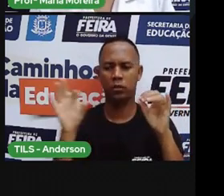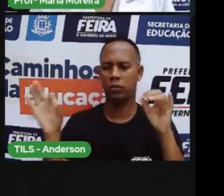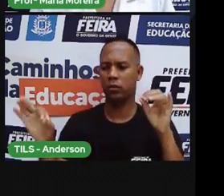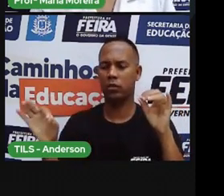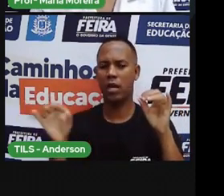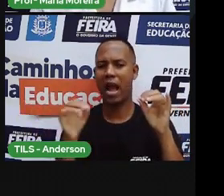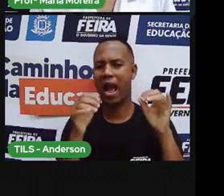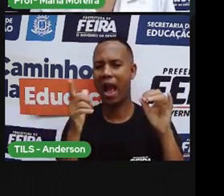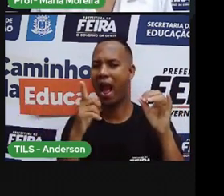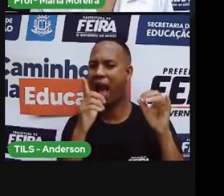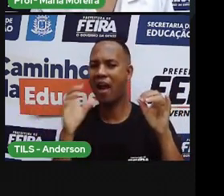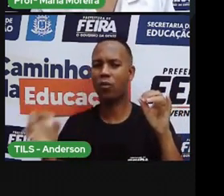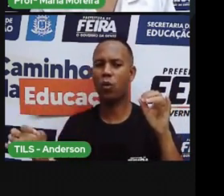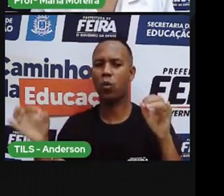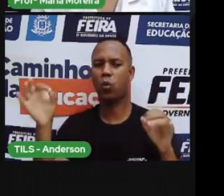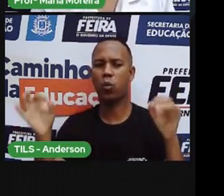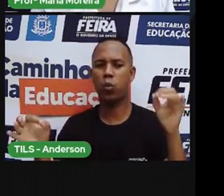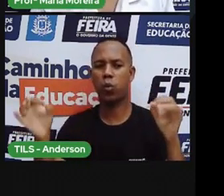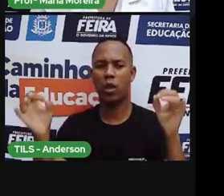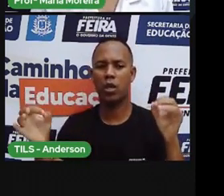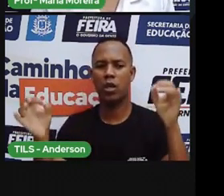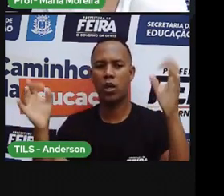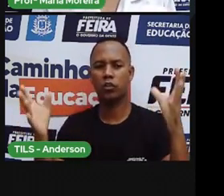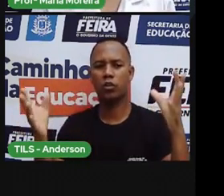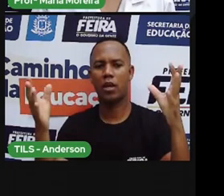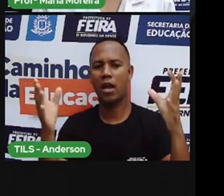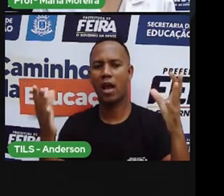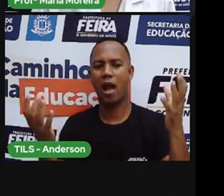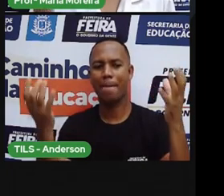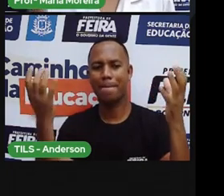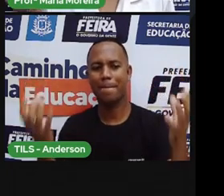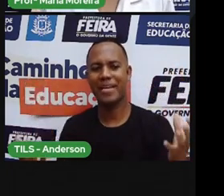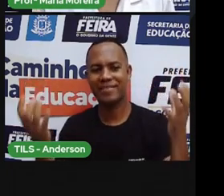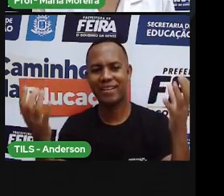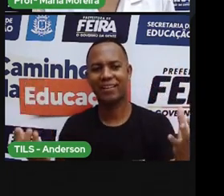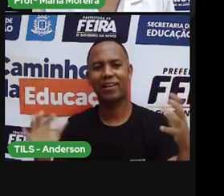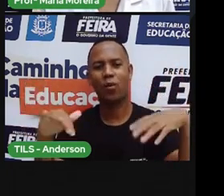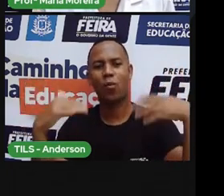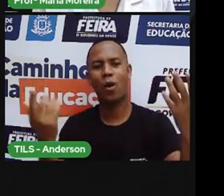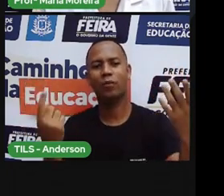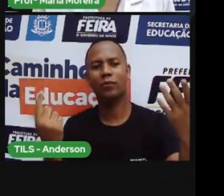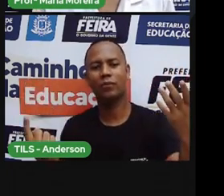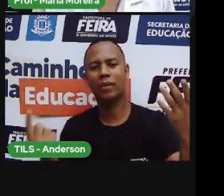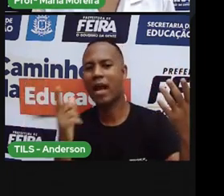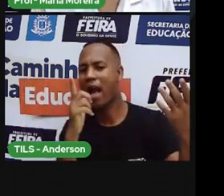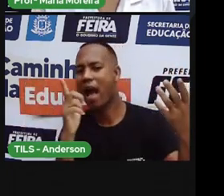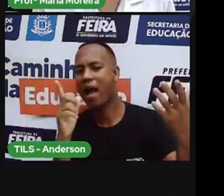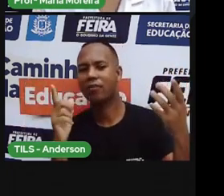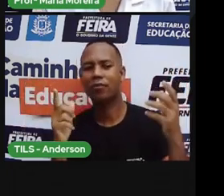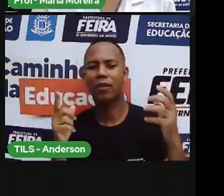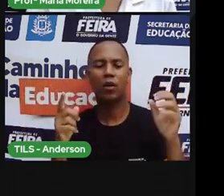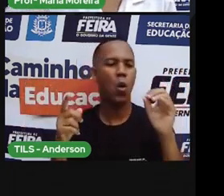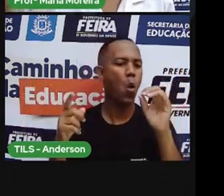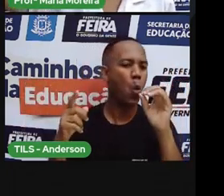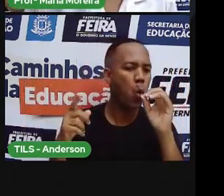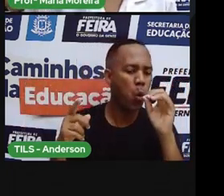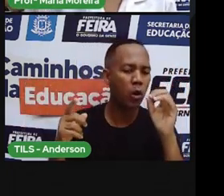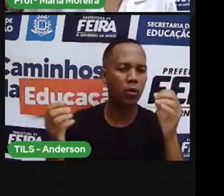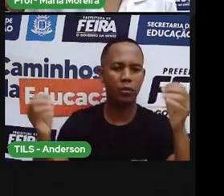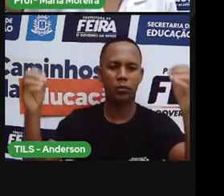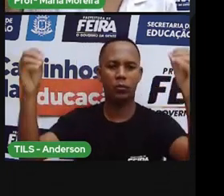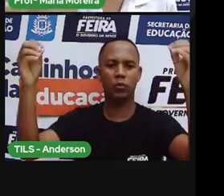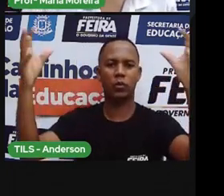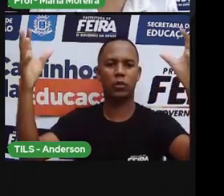água, qual que chegaria no chão primeiro? Com água ou a com ar? E aí, o que, que vocês acham? Onde a